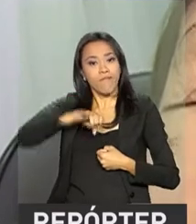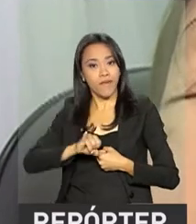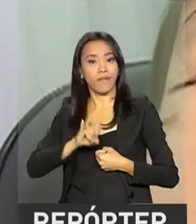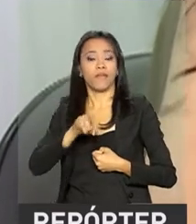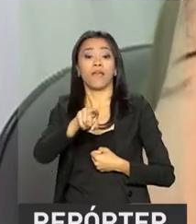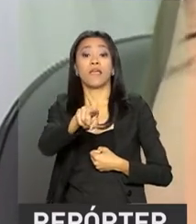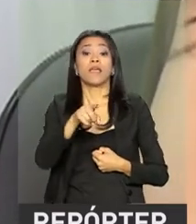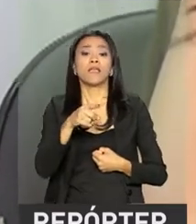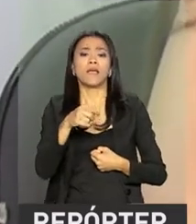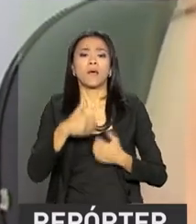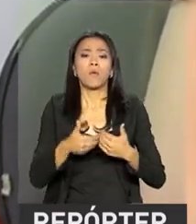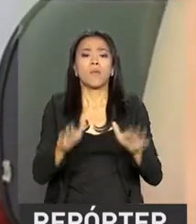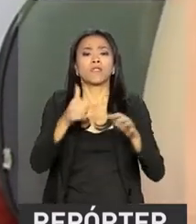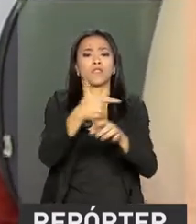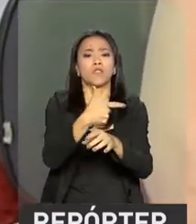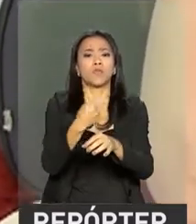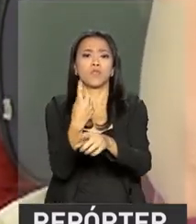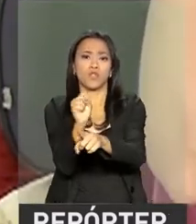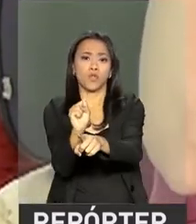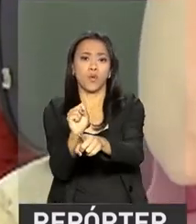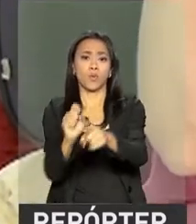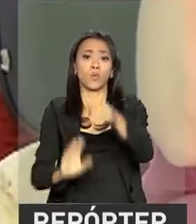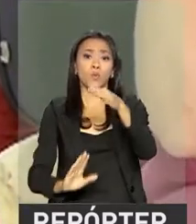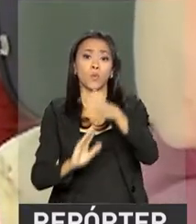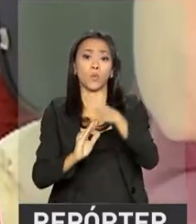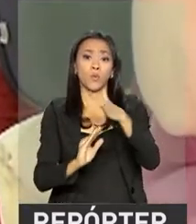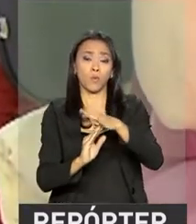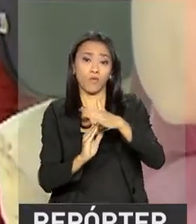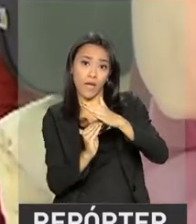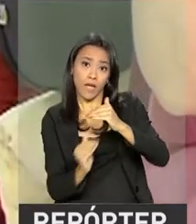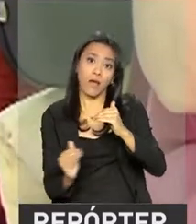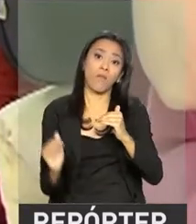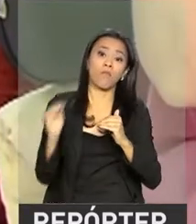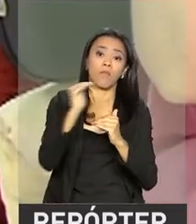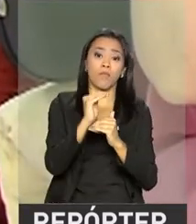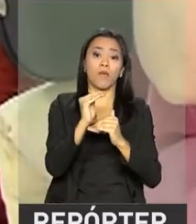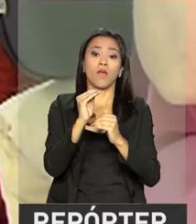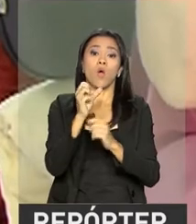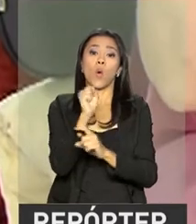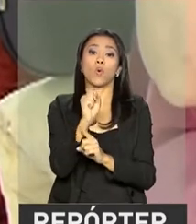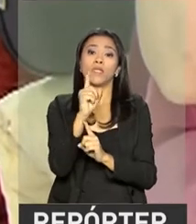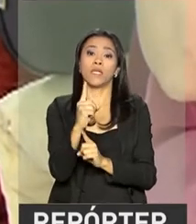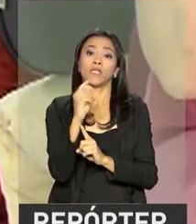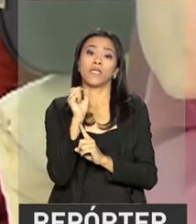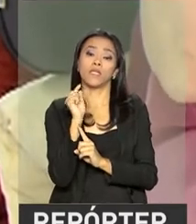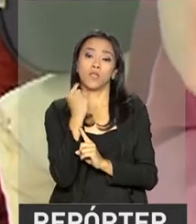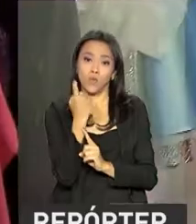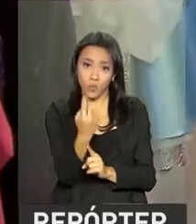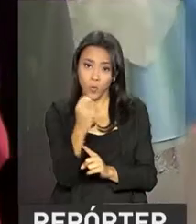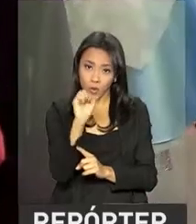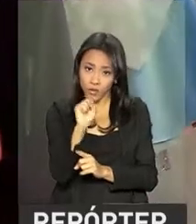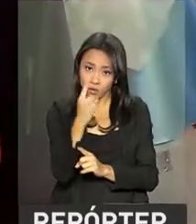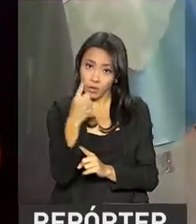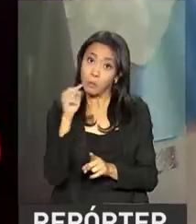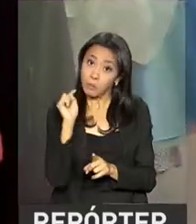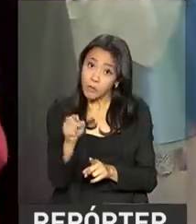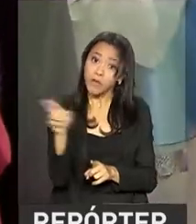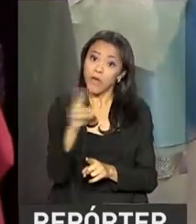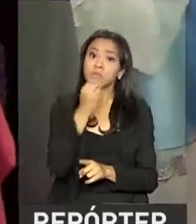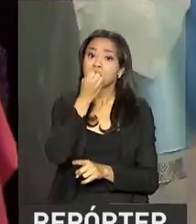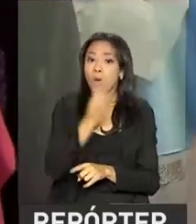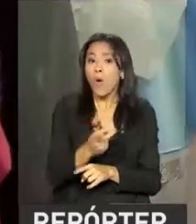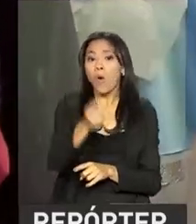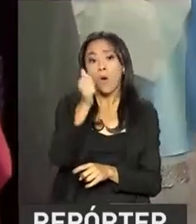2018 o valor limite será alterado vai passar para 81 mil reais bom para bruna